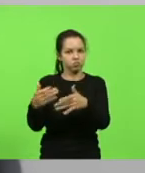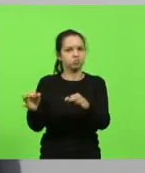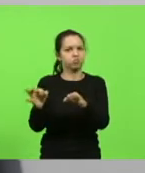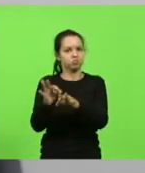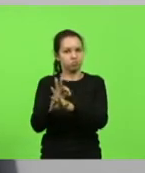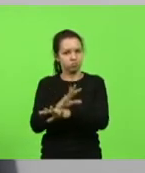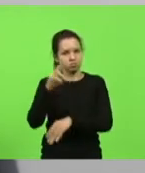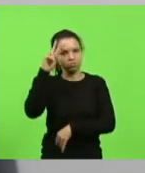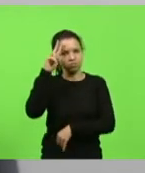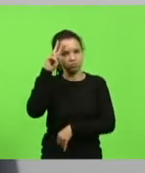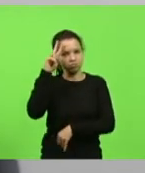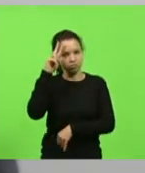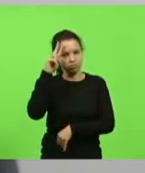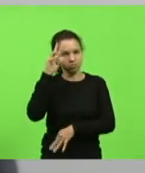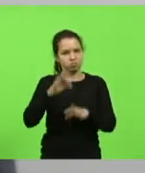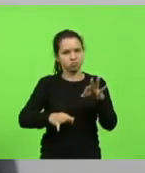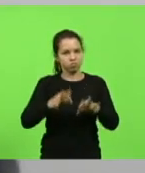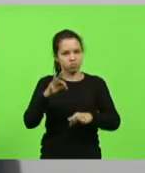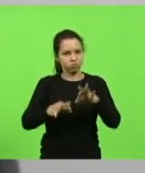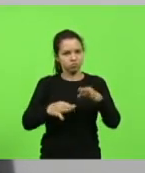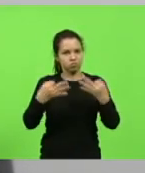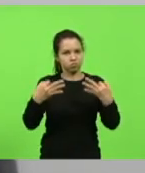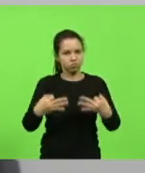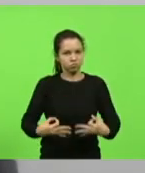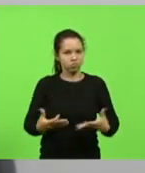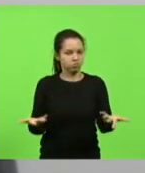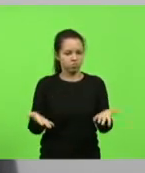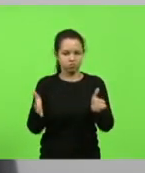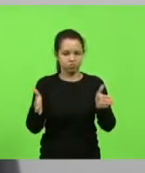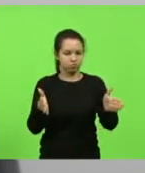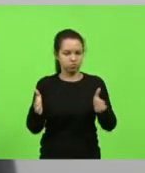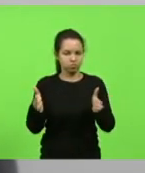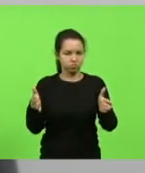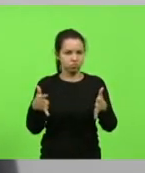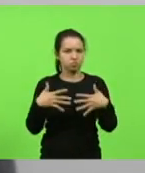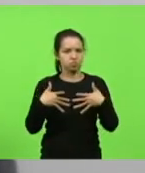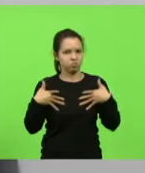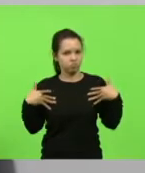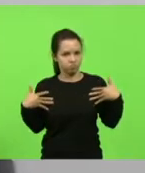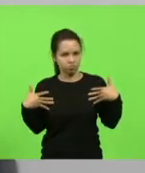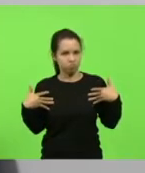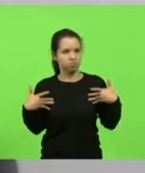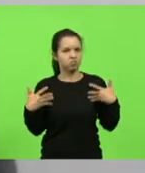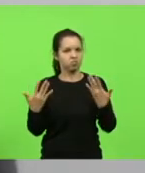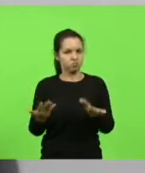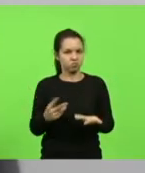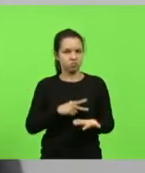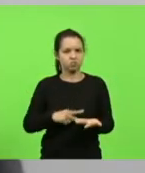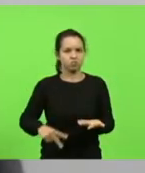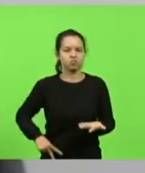história poderá fazer um julgamento mais concreto. Esse não é o momento desse tipo de homenagem, senhor presidente.